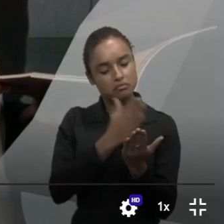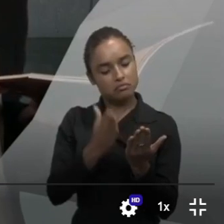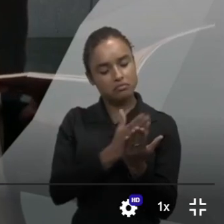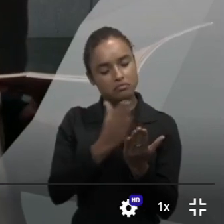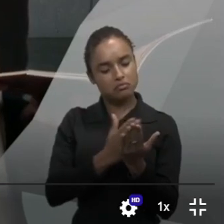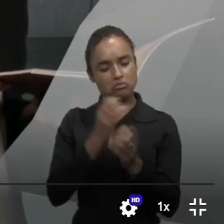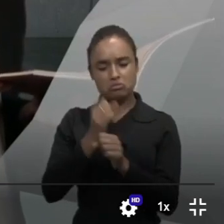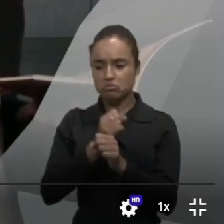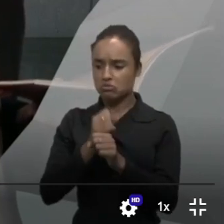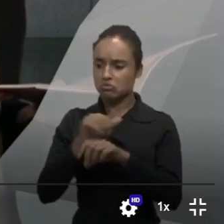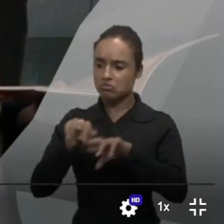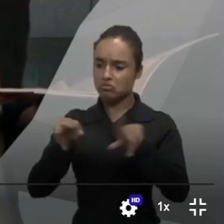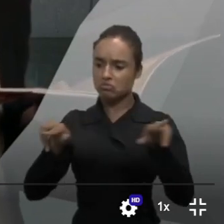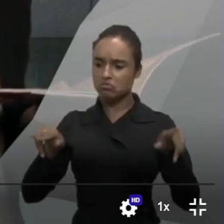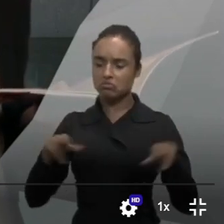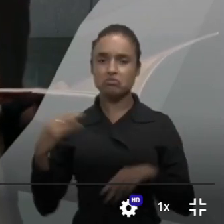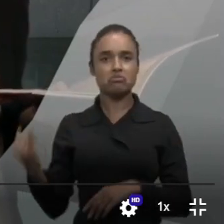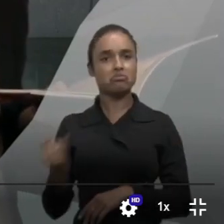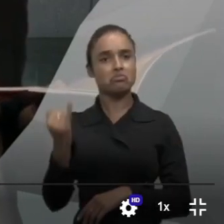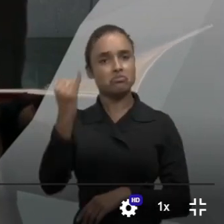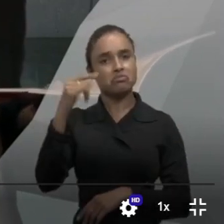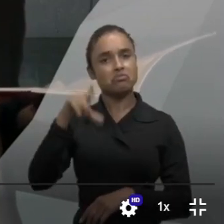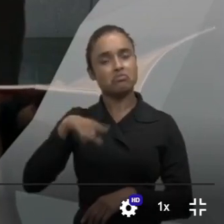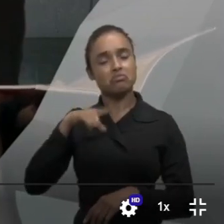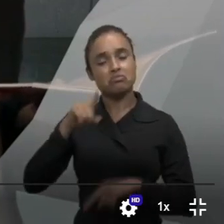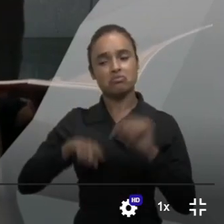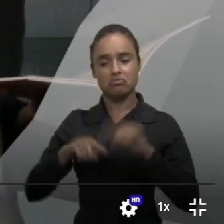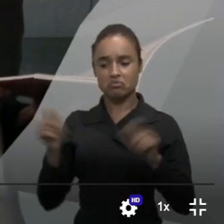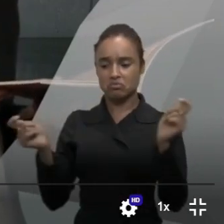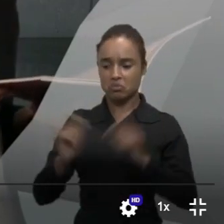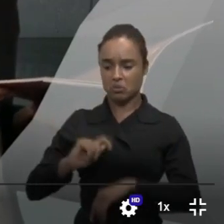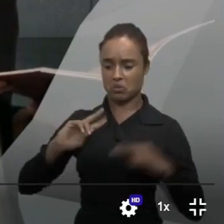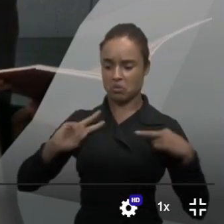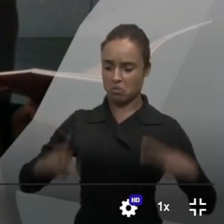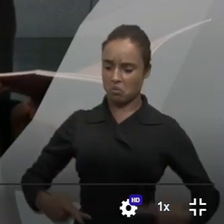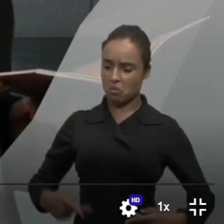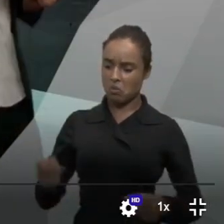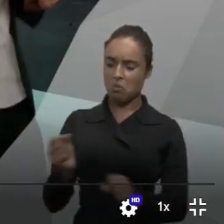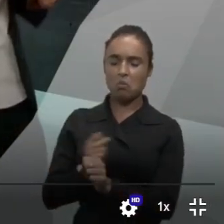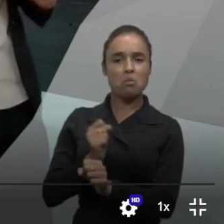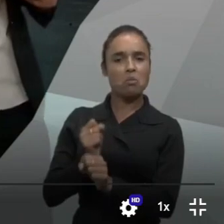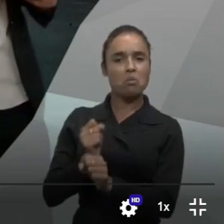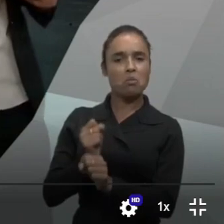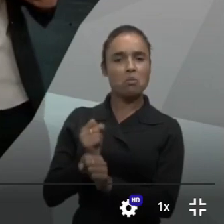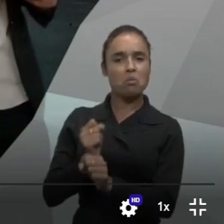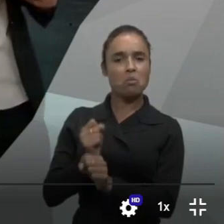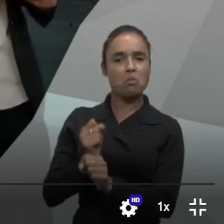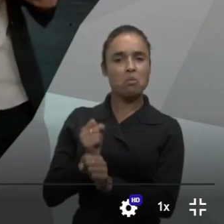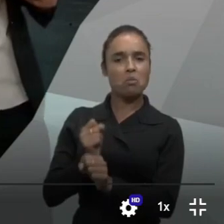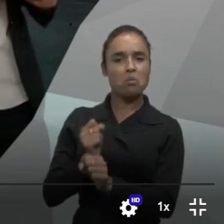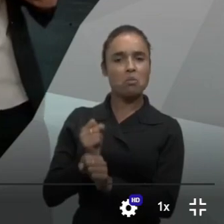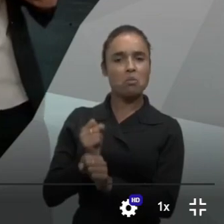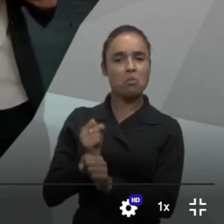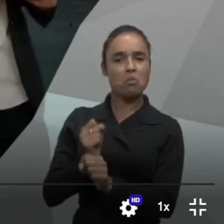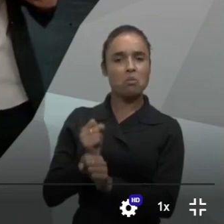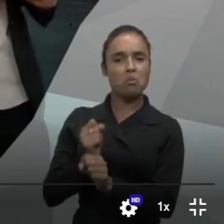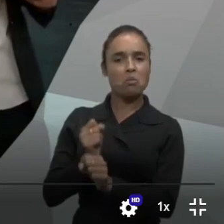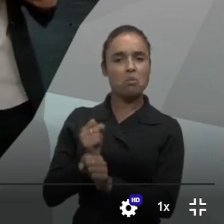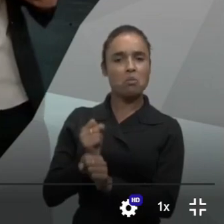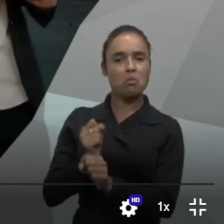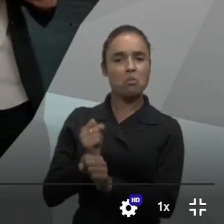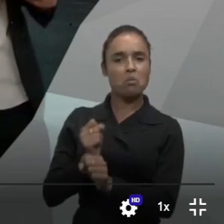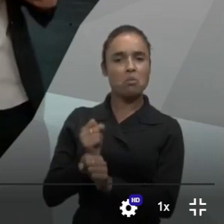construções civis, eu só posso pensar que o ser humano é capaz de criar coisas incríveis, né? É que eu sou